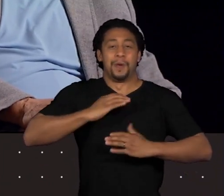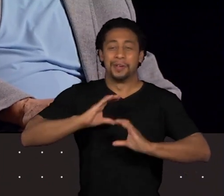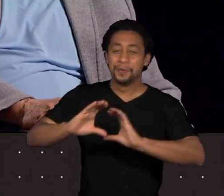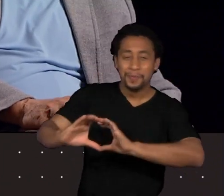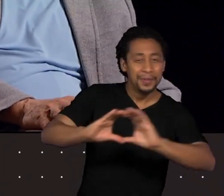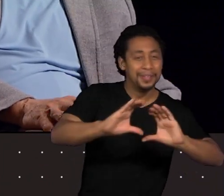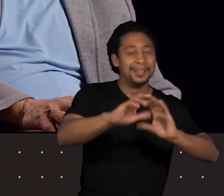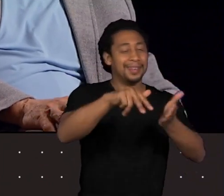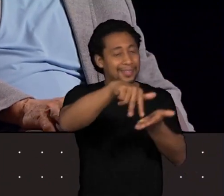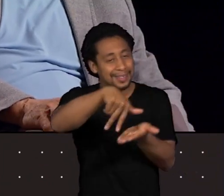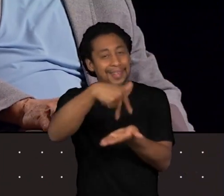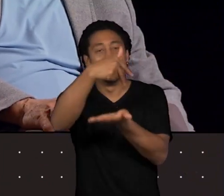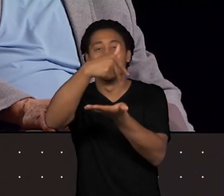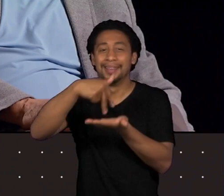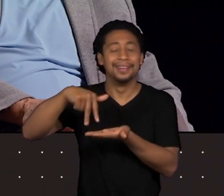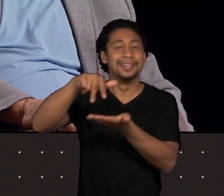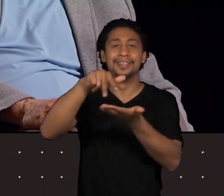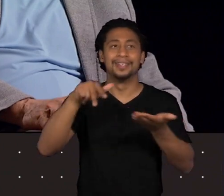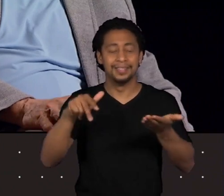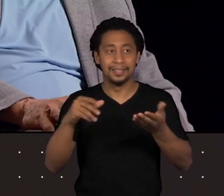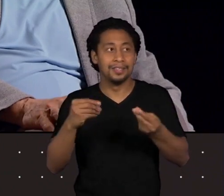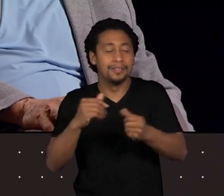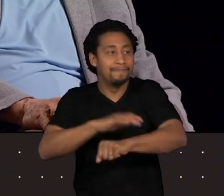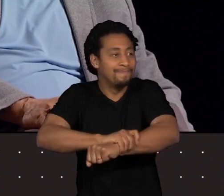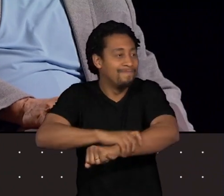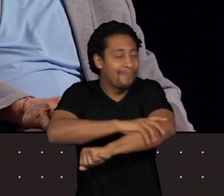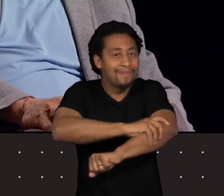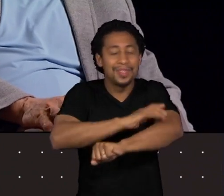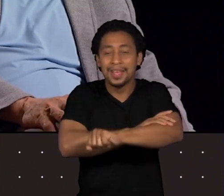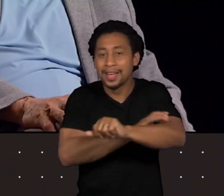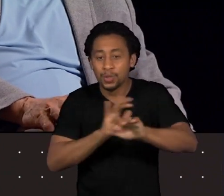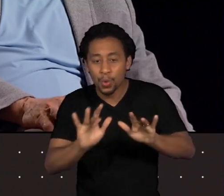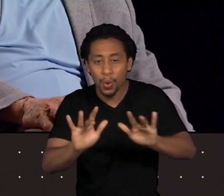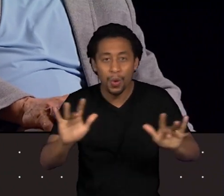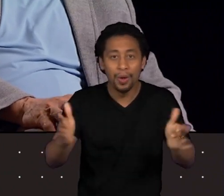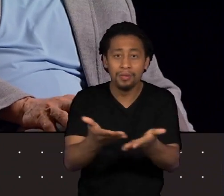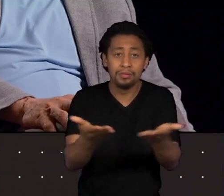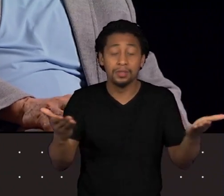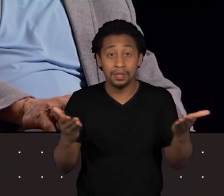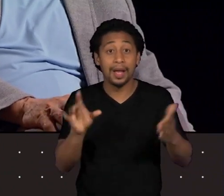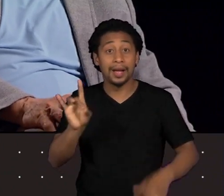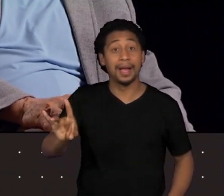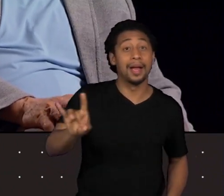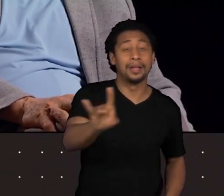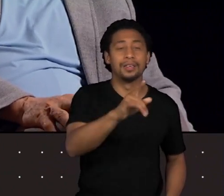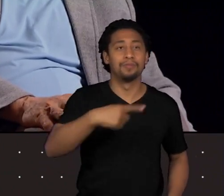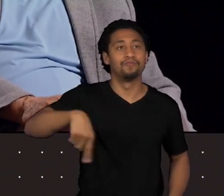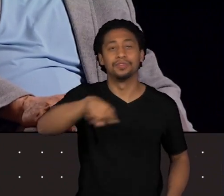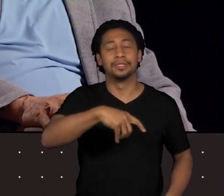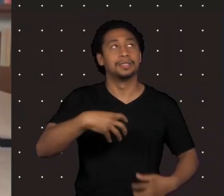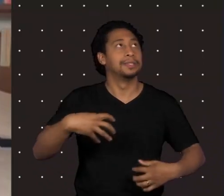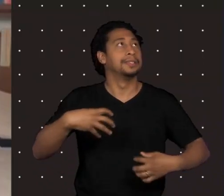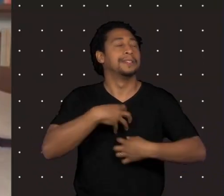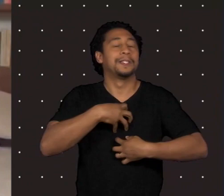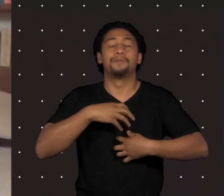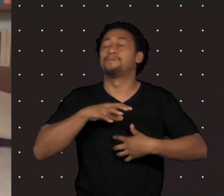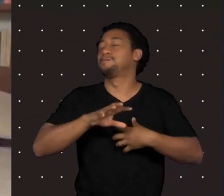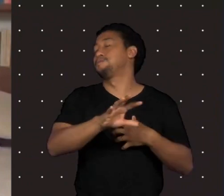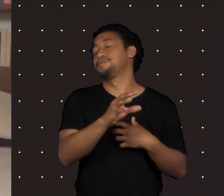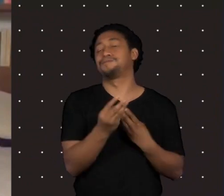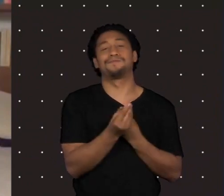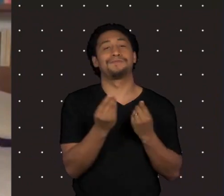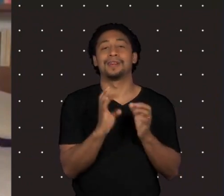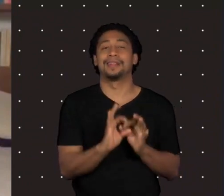que dança que toca e que fala o coração de cada um de nós é um Brasil empático e um Brasil muito